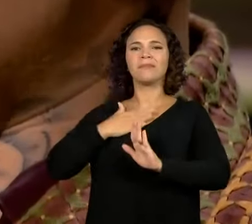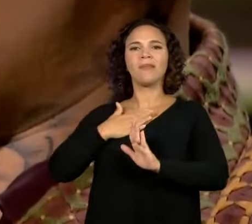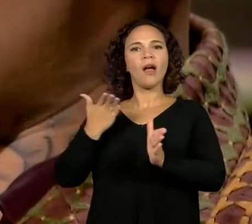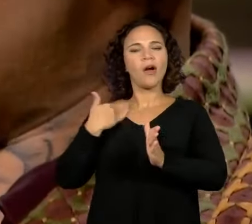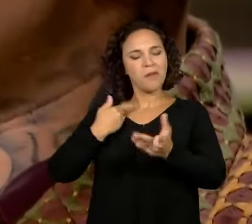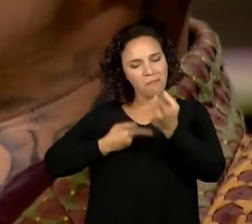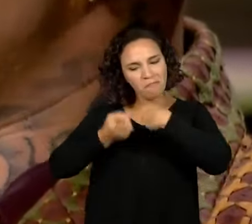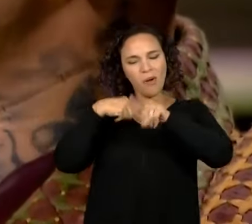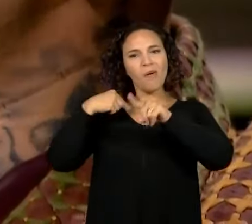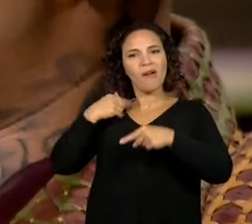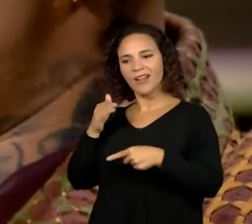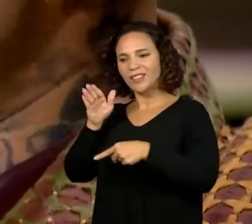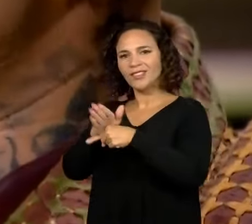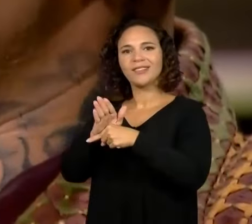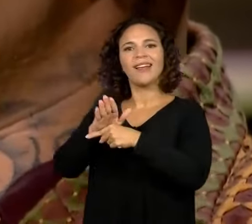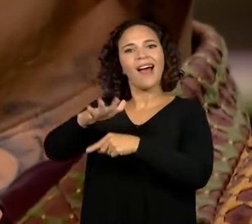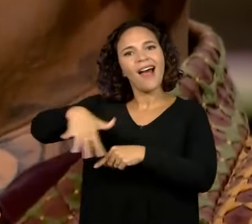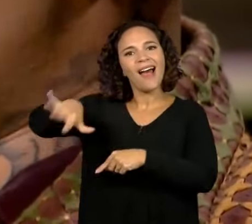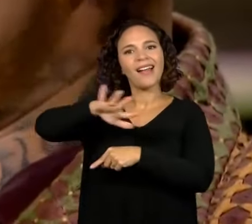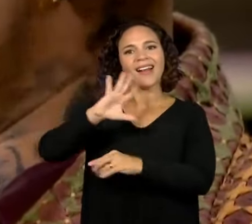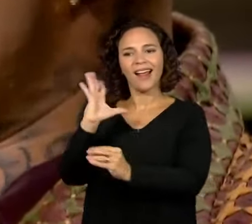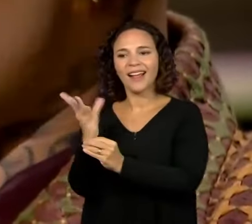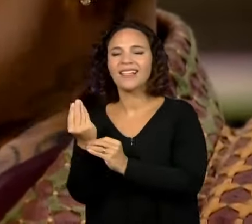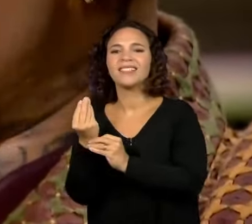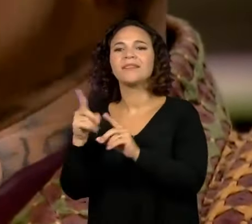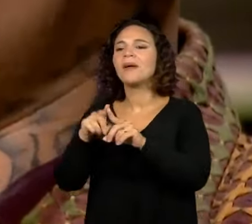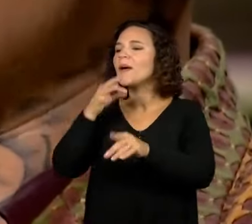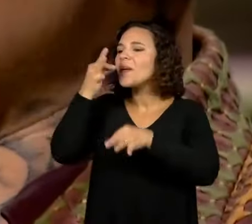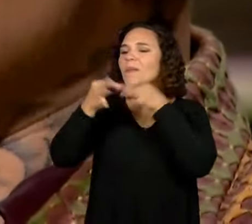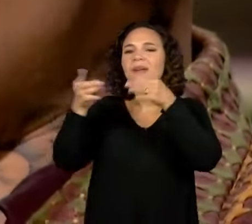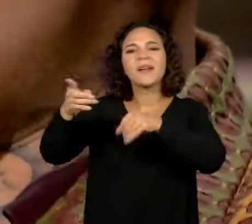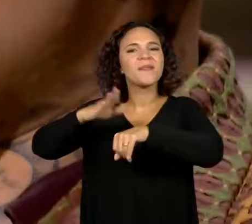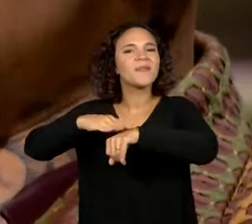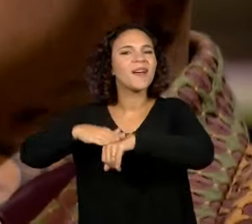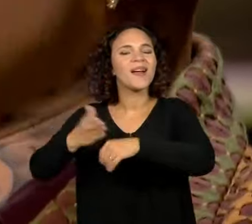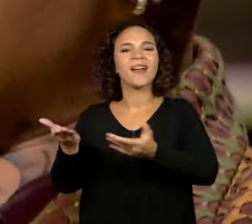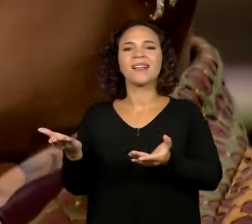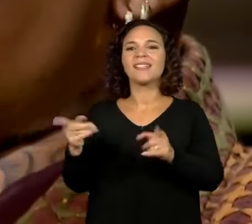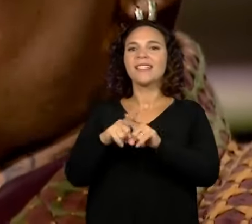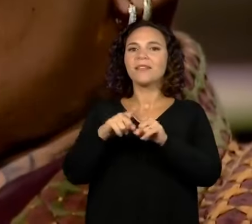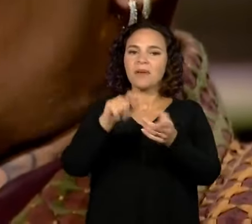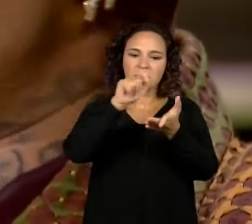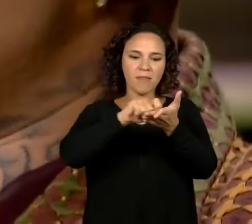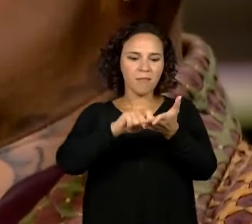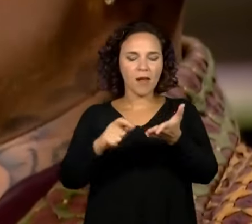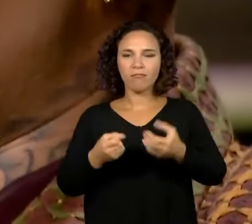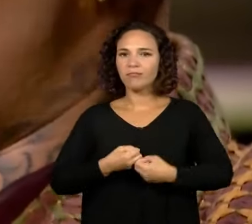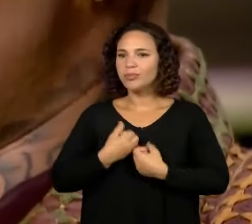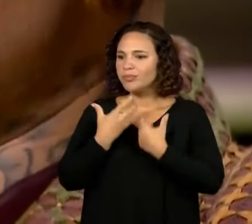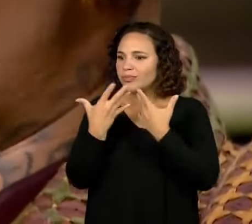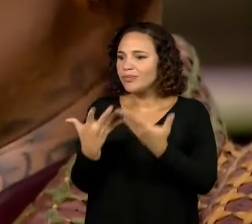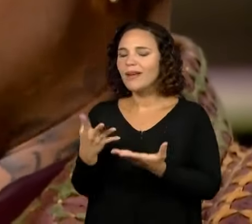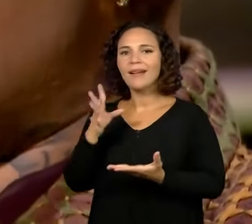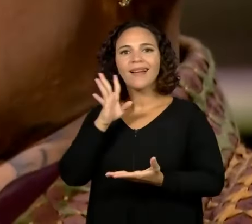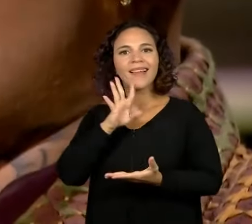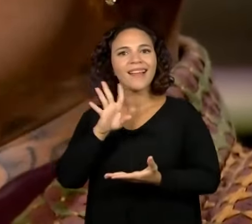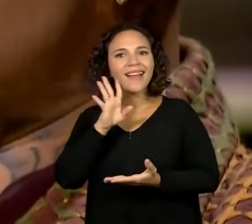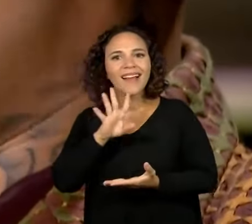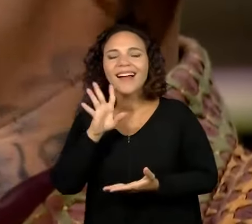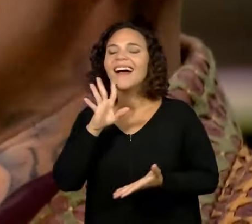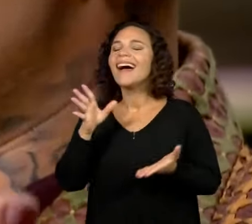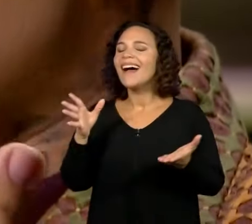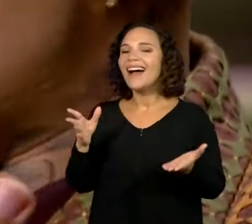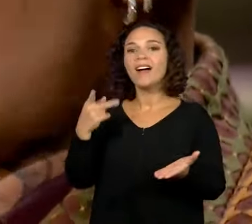poder ajudar minha mãe tanto artisticamente opinando no que ela tá fazendo em como as letras estão nascendo que é de um jeito muito legal ela tá né